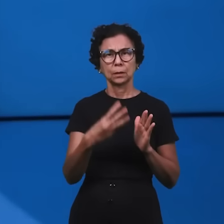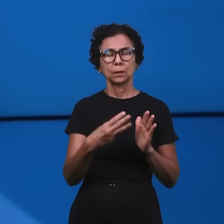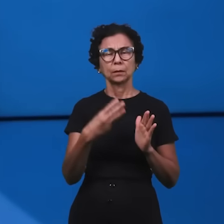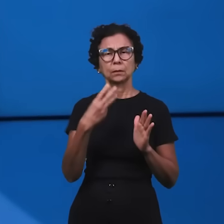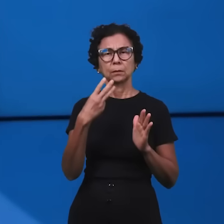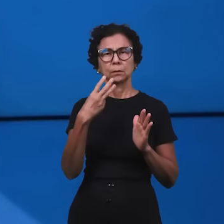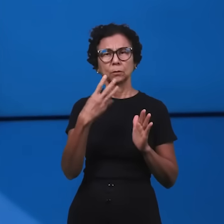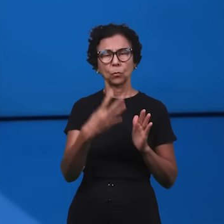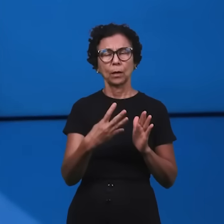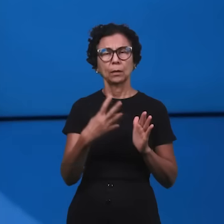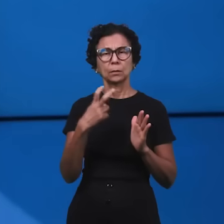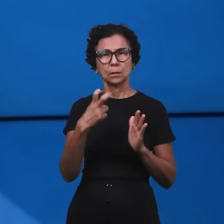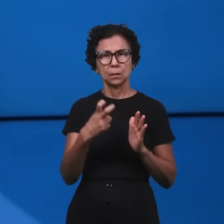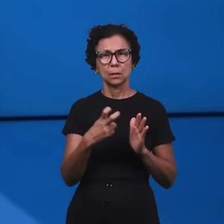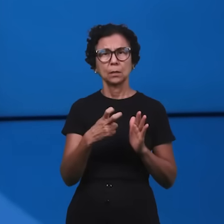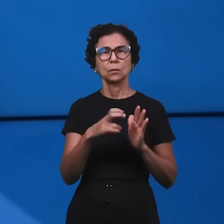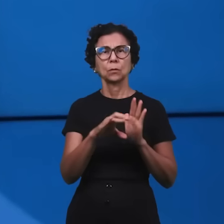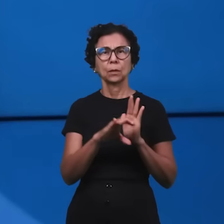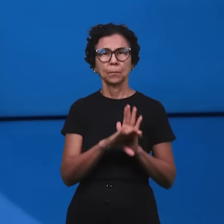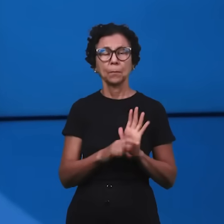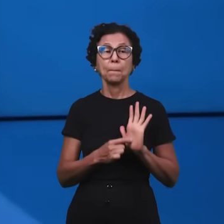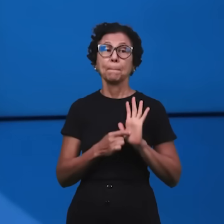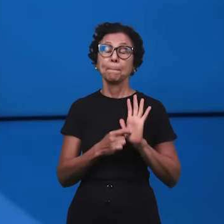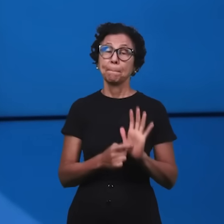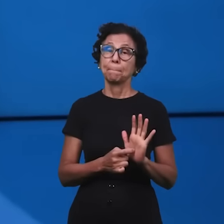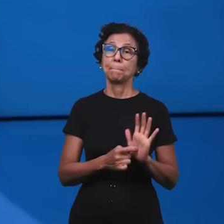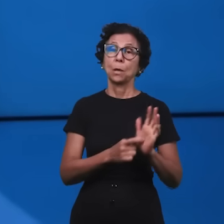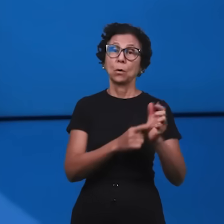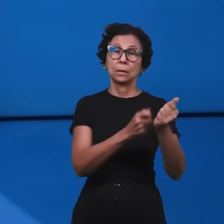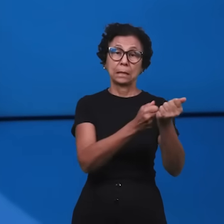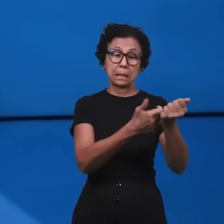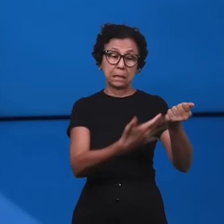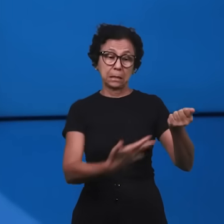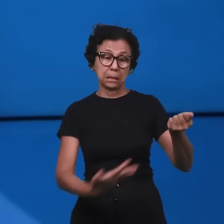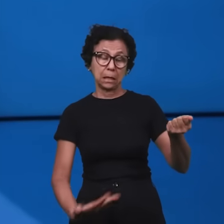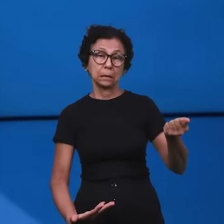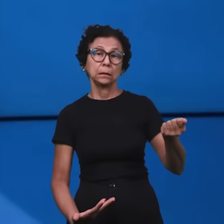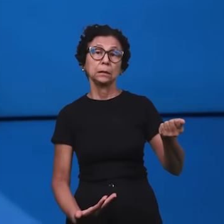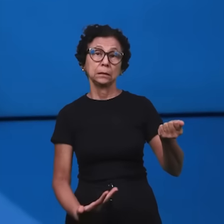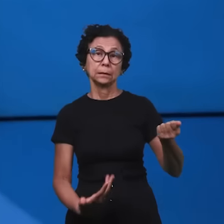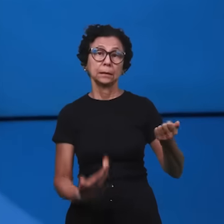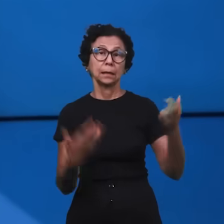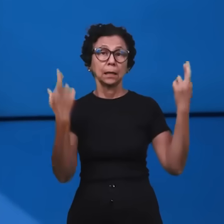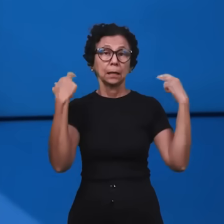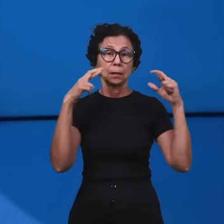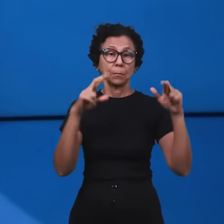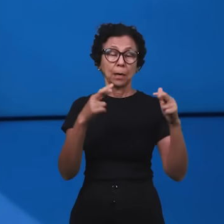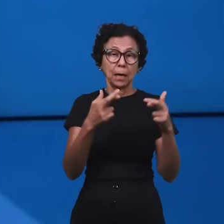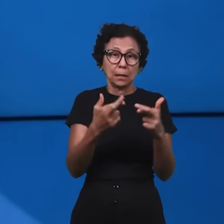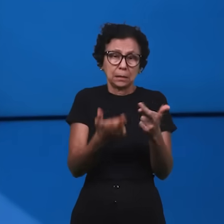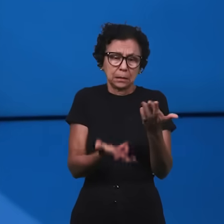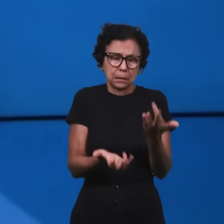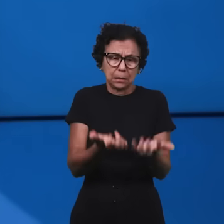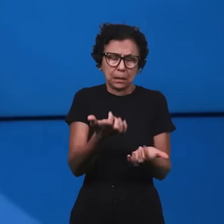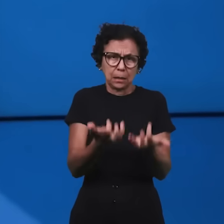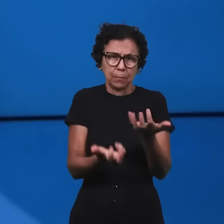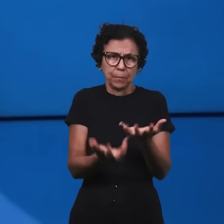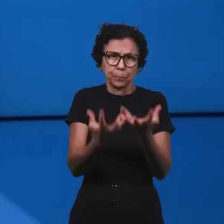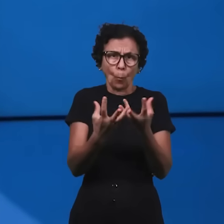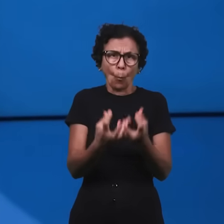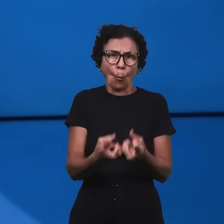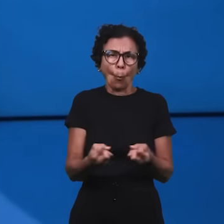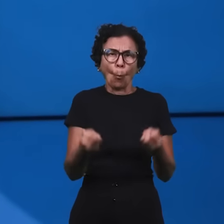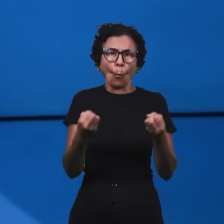depois o 3, o 4 e o 5, falam de ofertas que têm derramamento de sangue, ou seja, ofertas queimadas no sentido